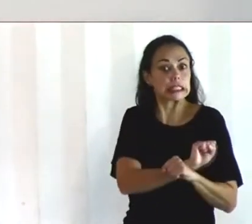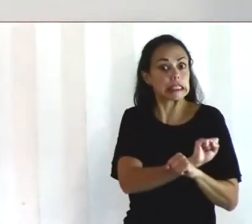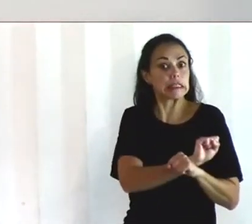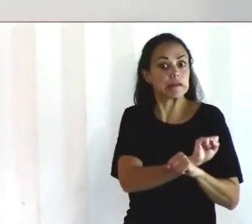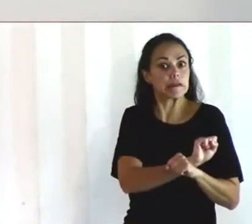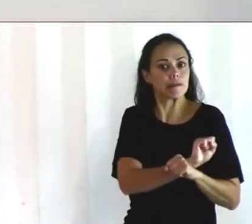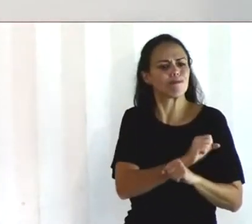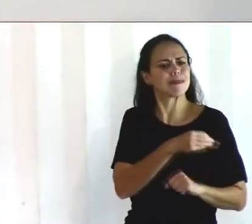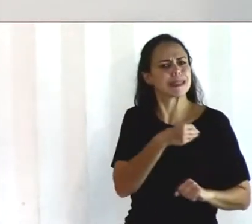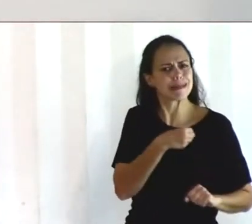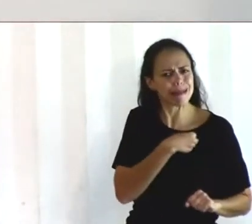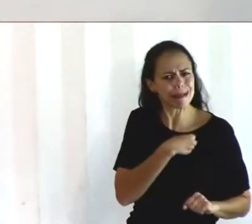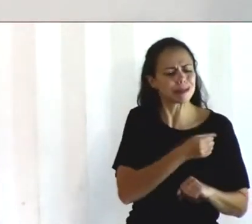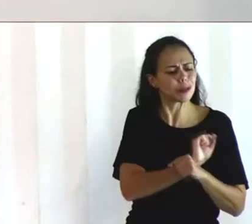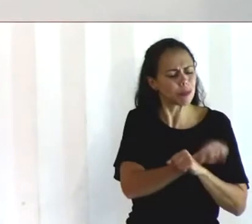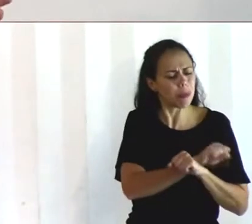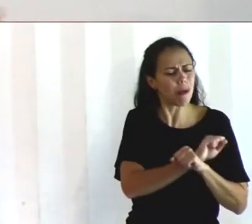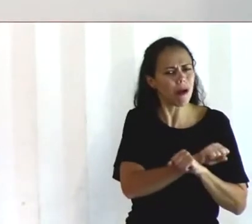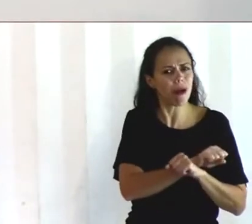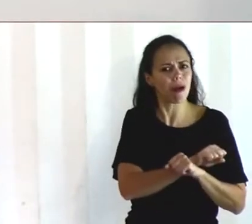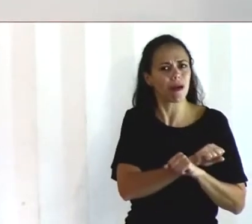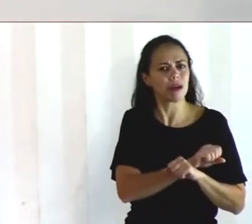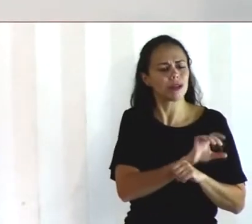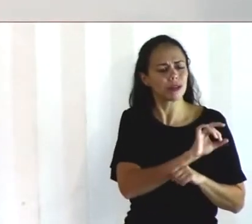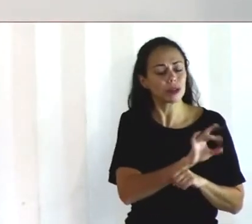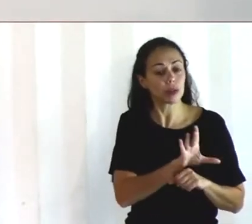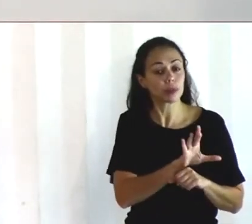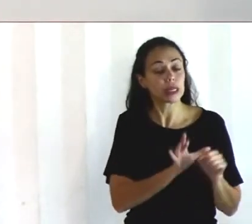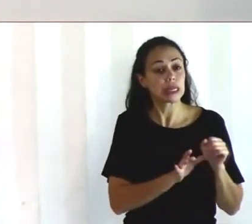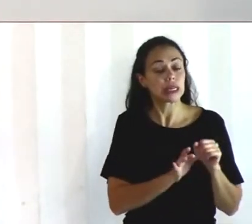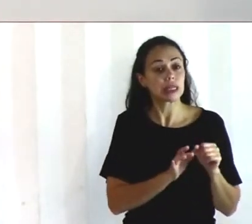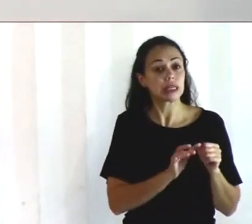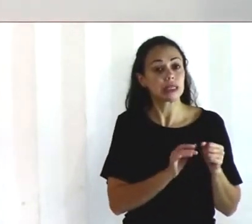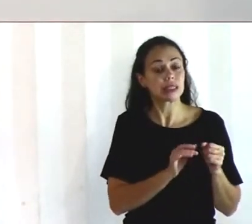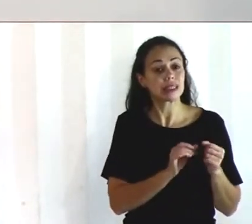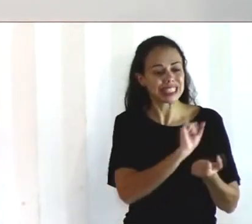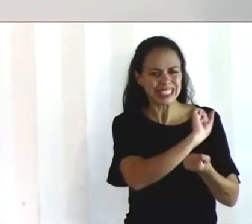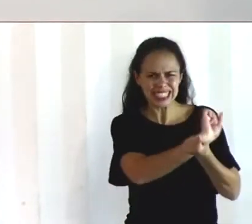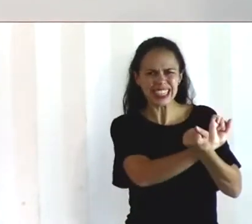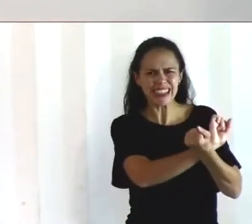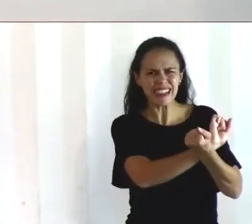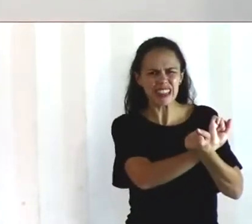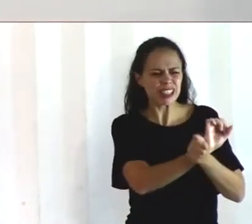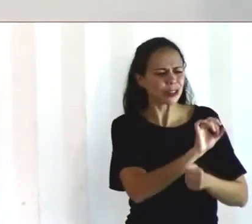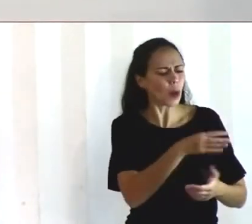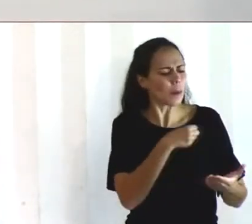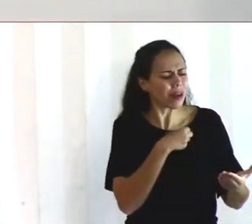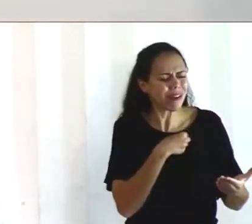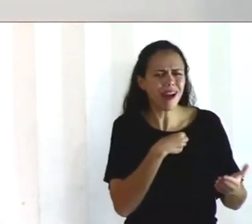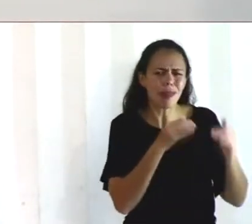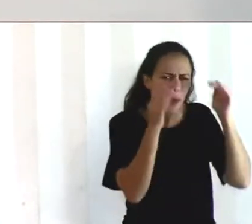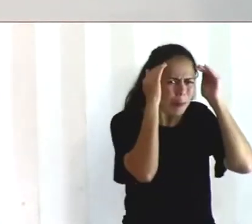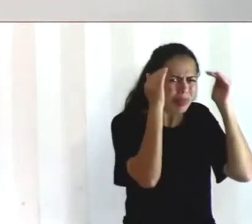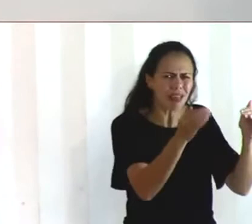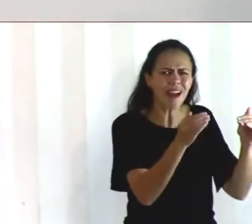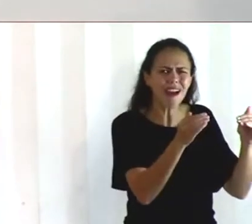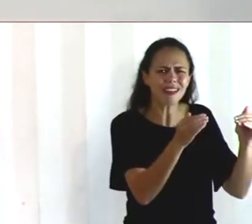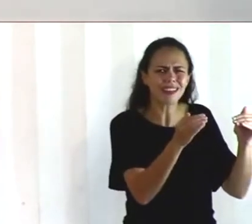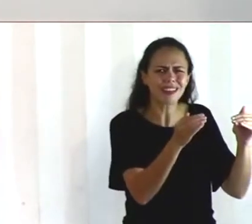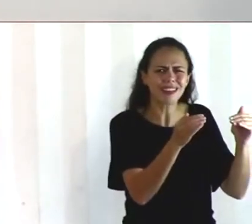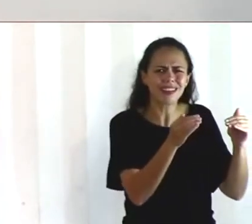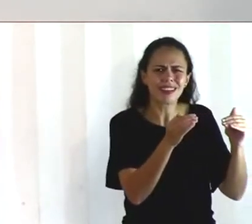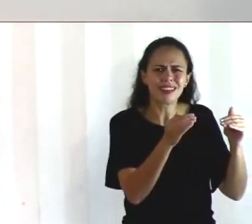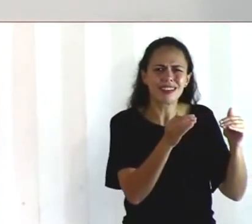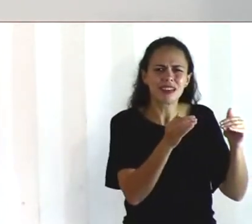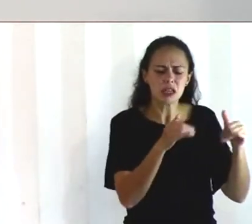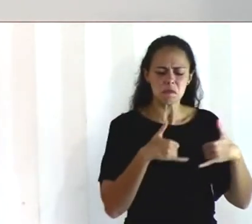De nada adianta eu participar de um culto maravilhoso, se eu voltar para minha casa para cometer o próximo pecado que eu cometi ontem, que eu cometi